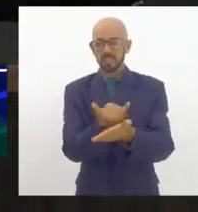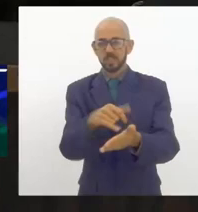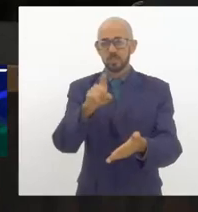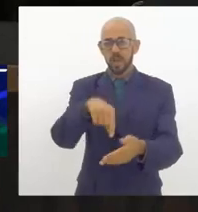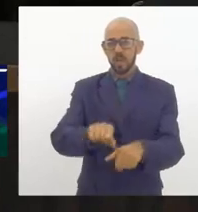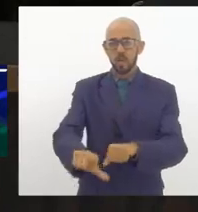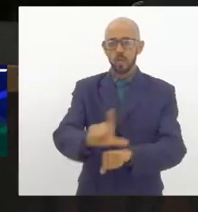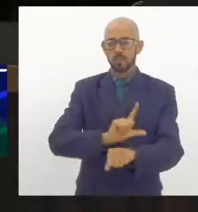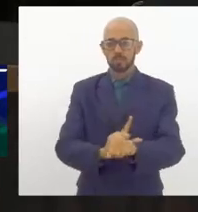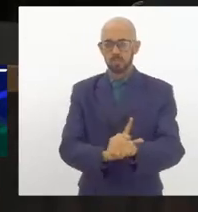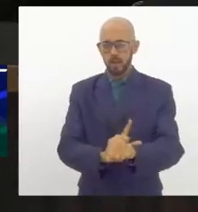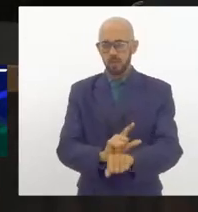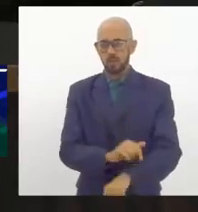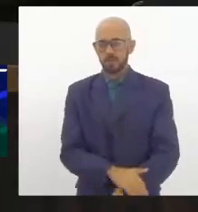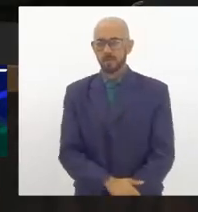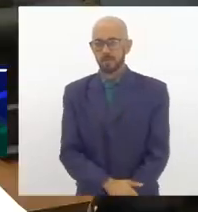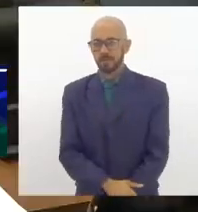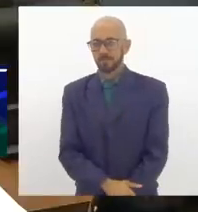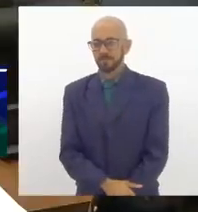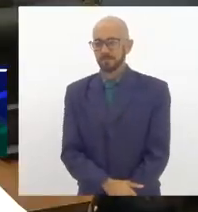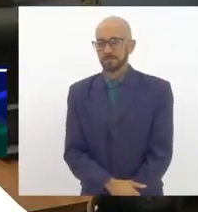Luiz Paulo